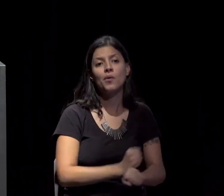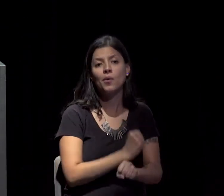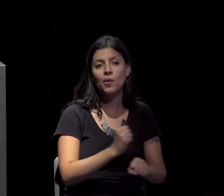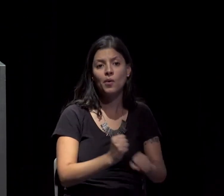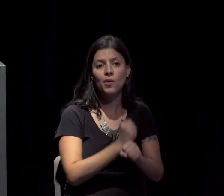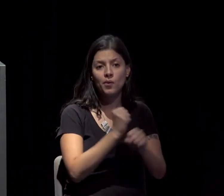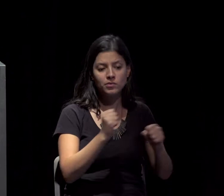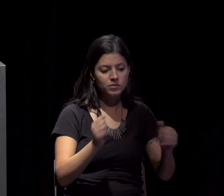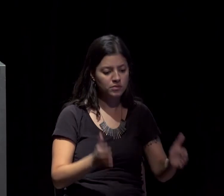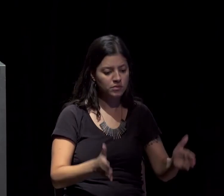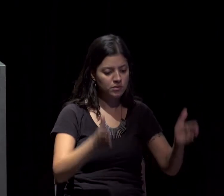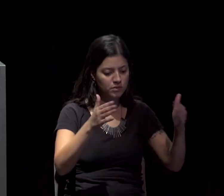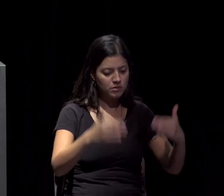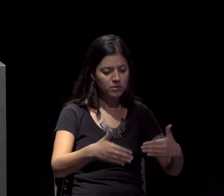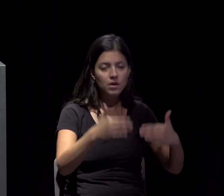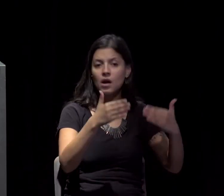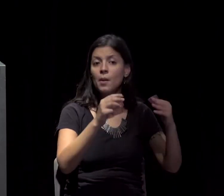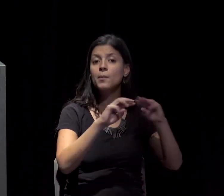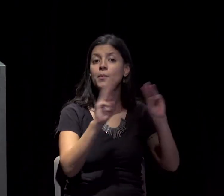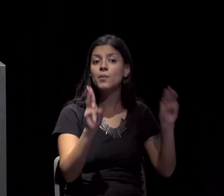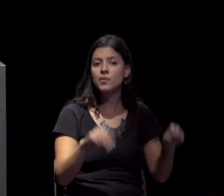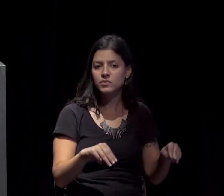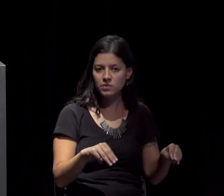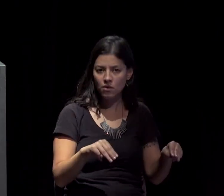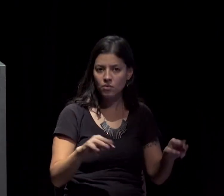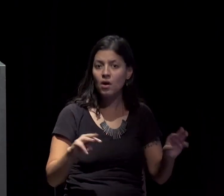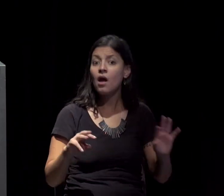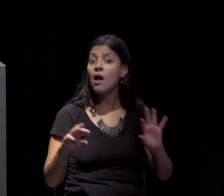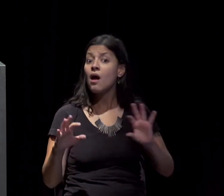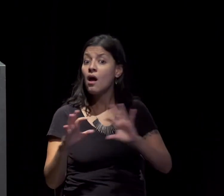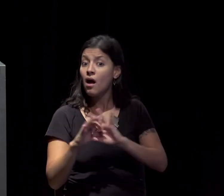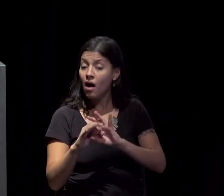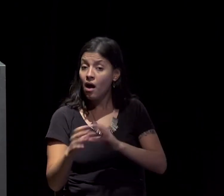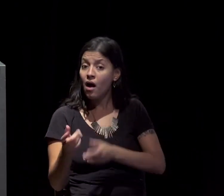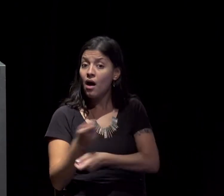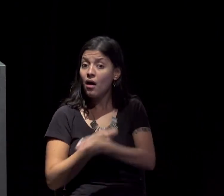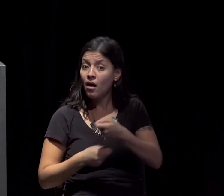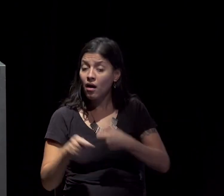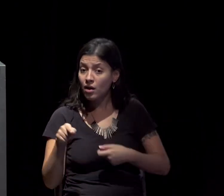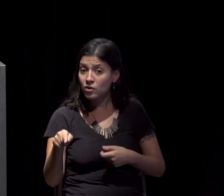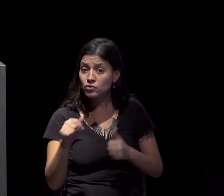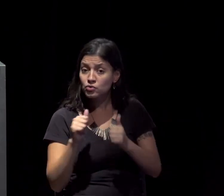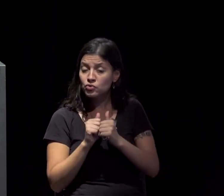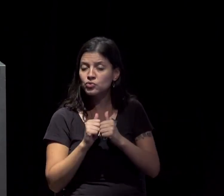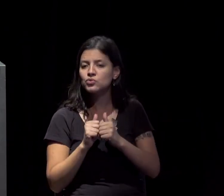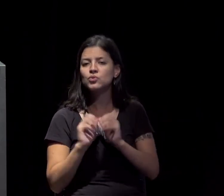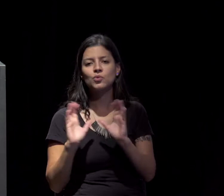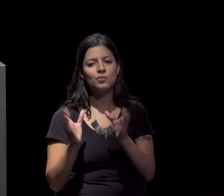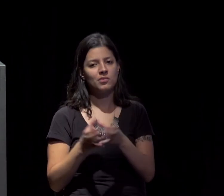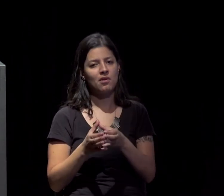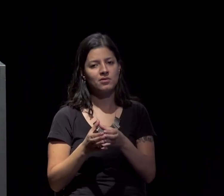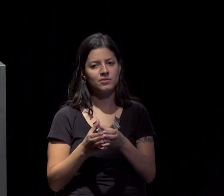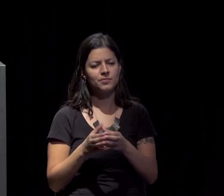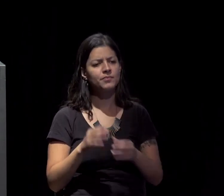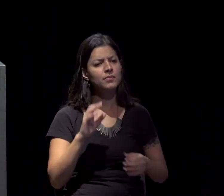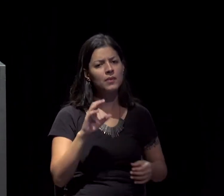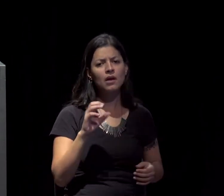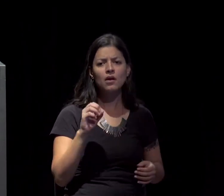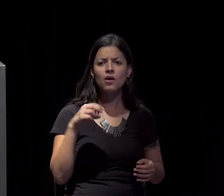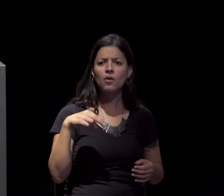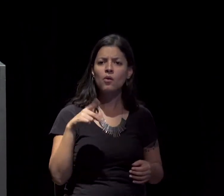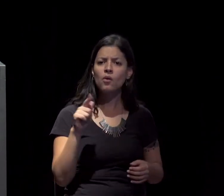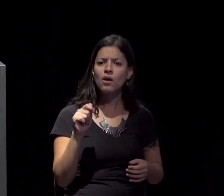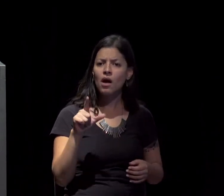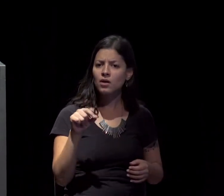campo museográfico que estivesse articulado com a vida dessas comunidades. Essa ocupação de território no Congado, por exemplo, é um elemento